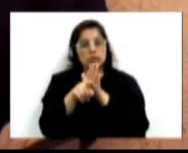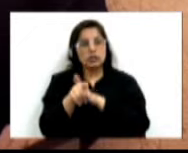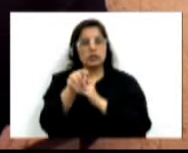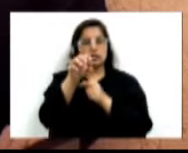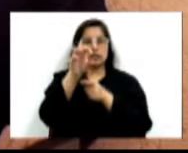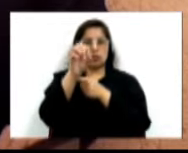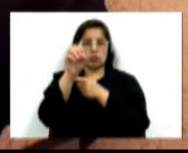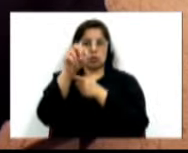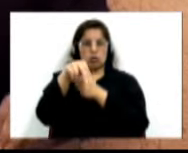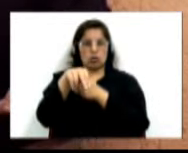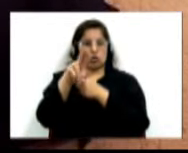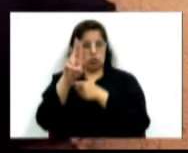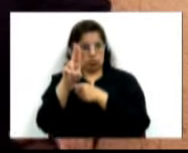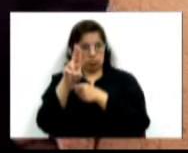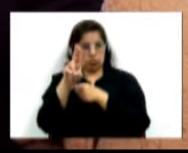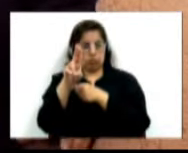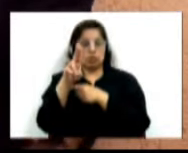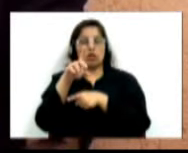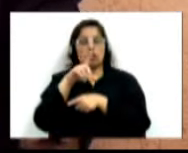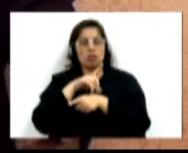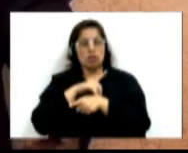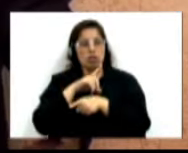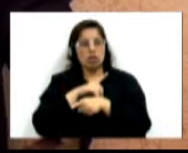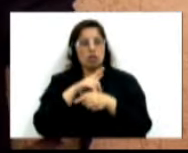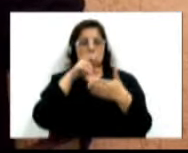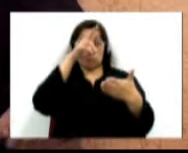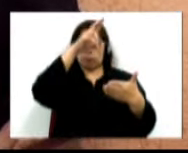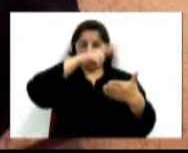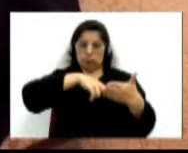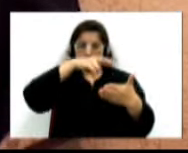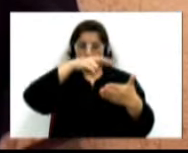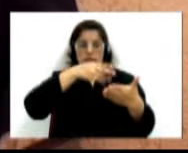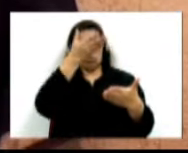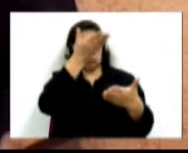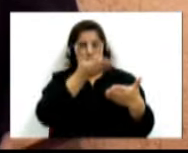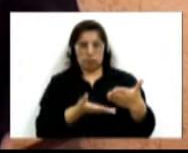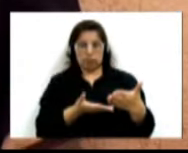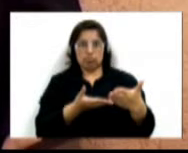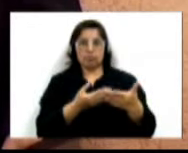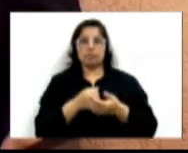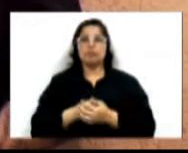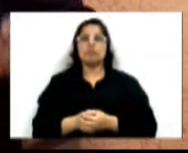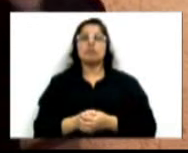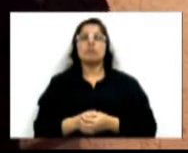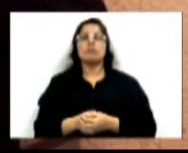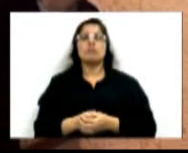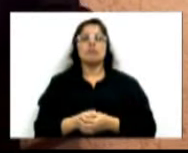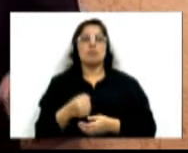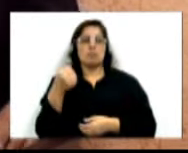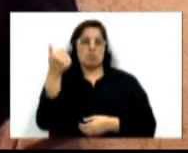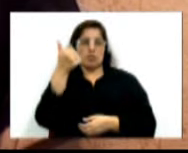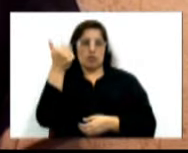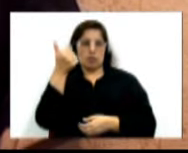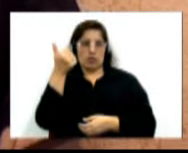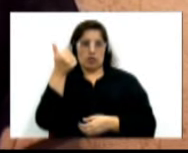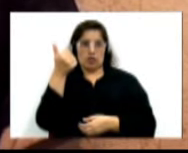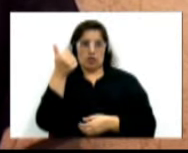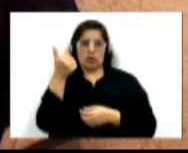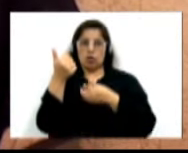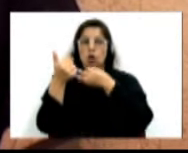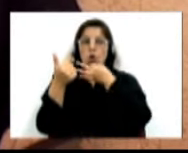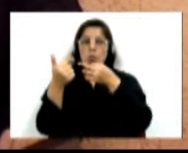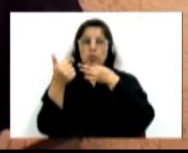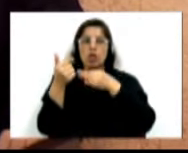relatório. Então podemos chegar de cara a duas conclusões. A primeira é que não é apenas o governo a quem